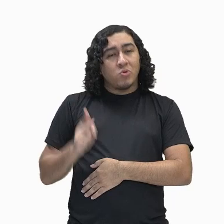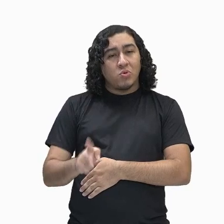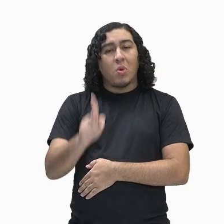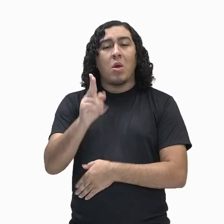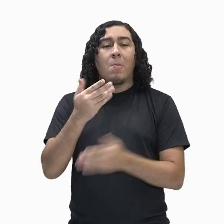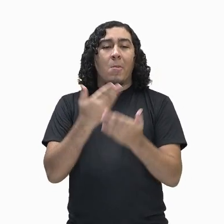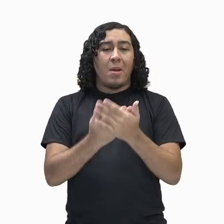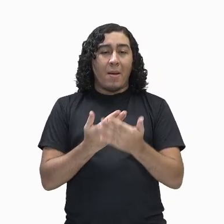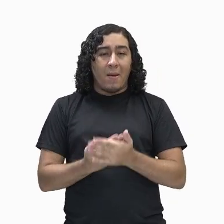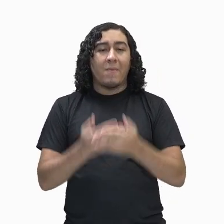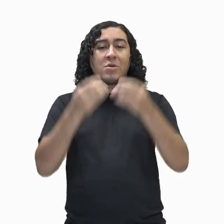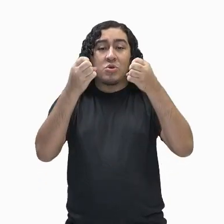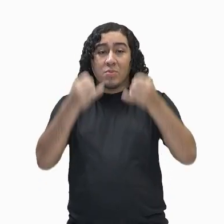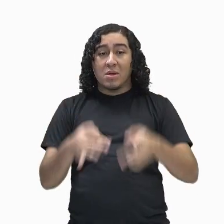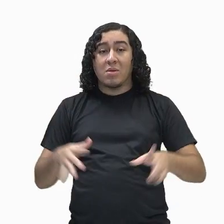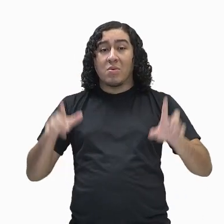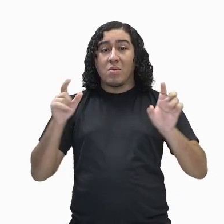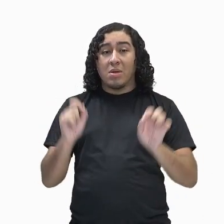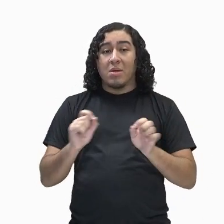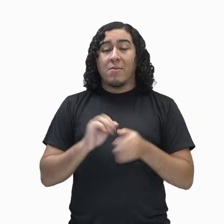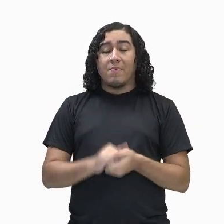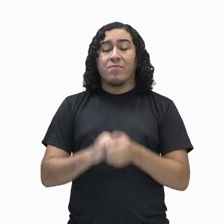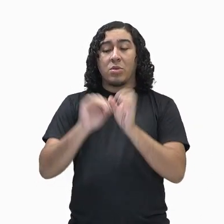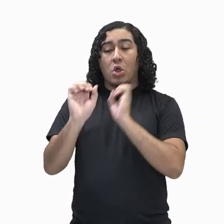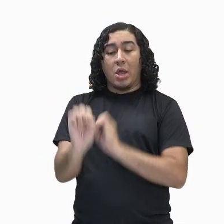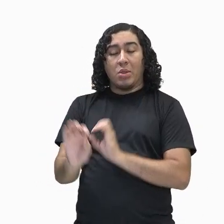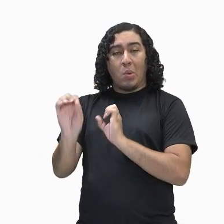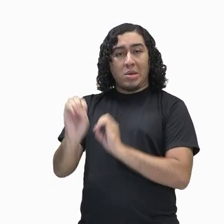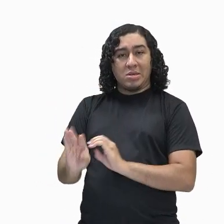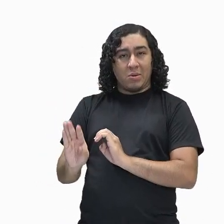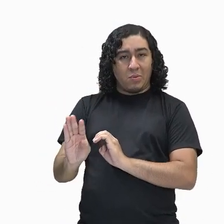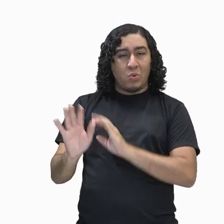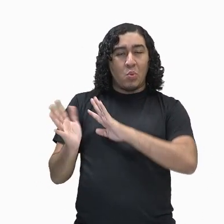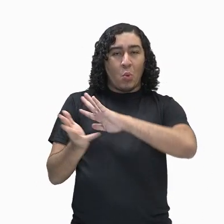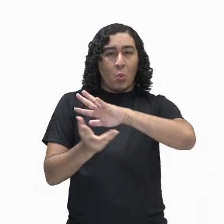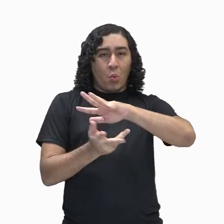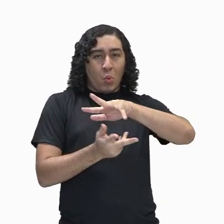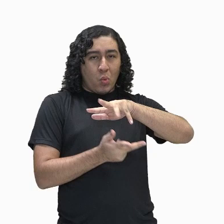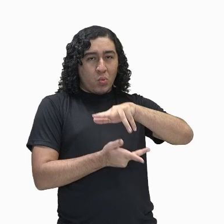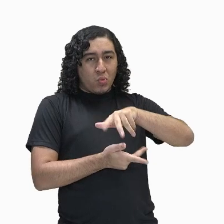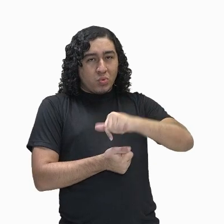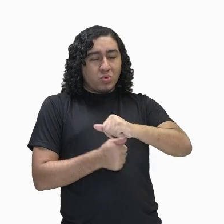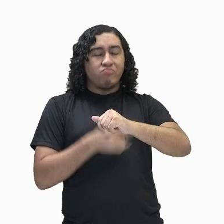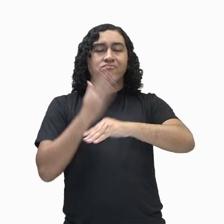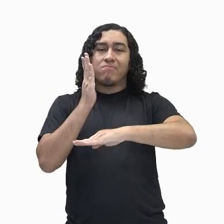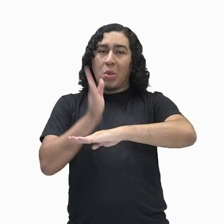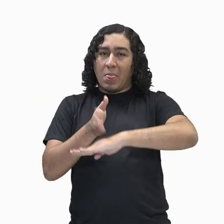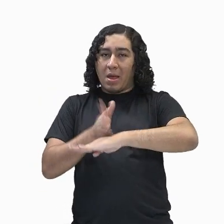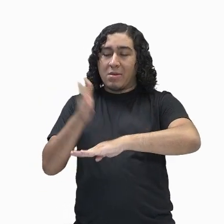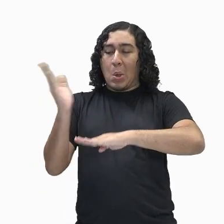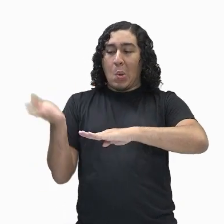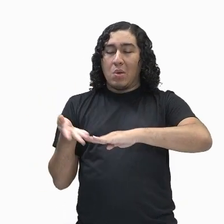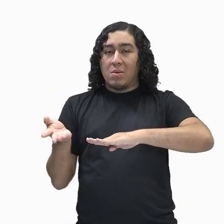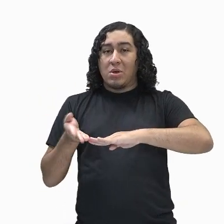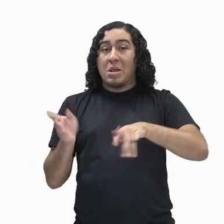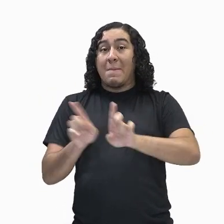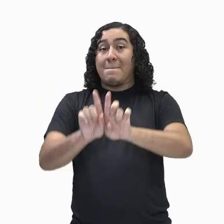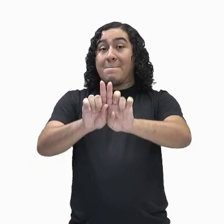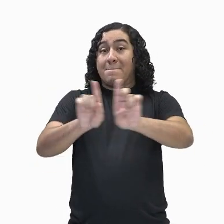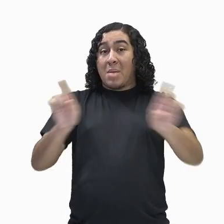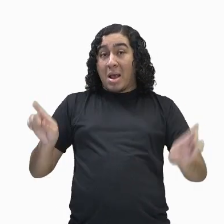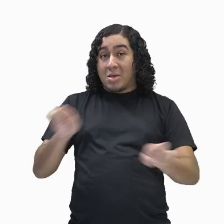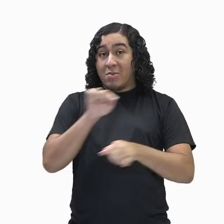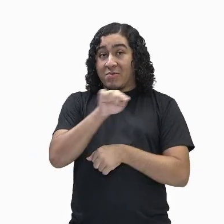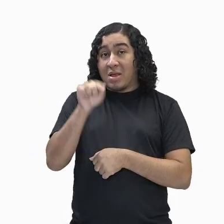nossa aula falando sobre a educação no mundo moderno e contemporâneo. Mas para que vocês entendessem